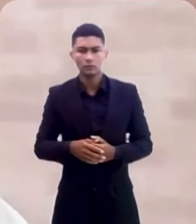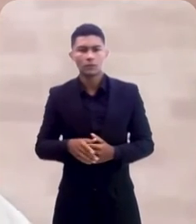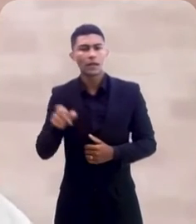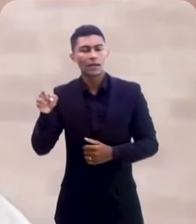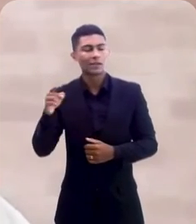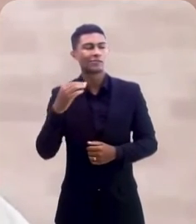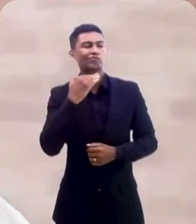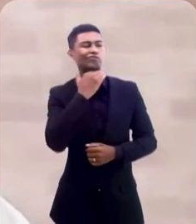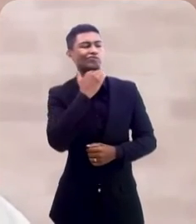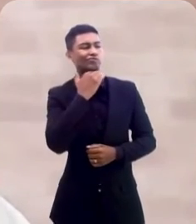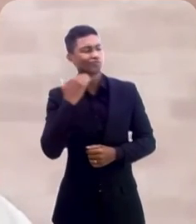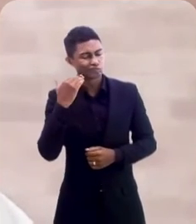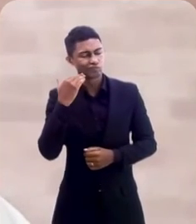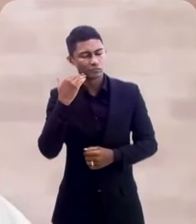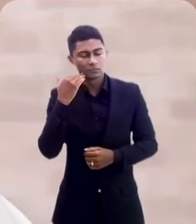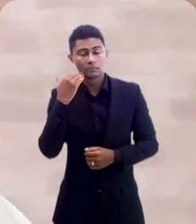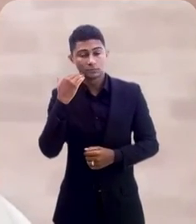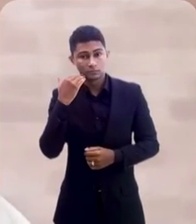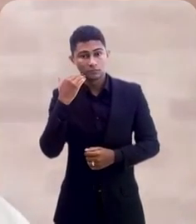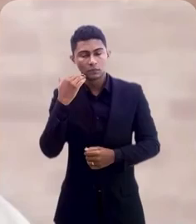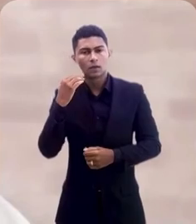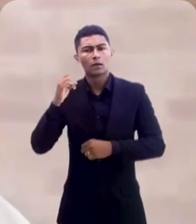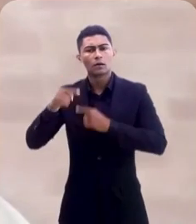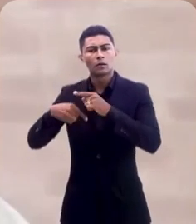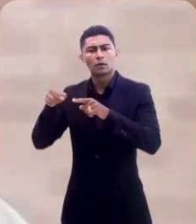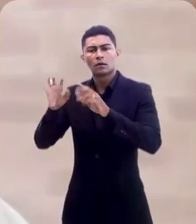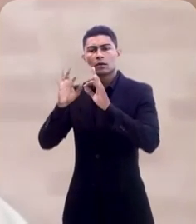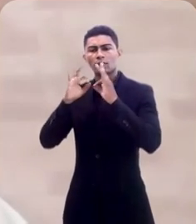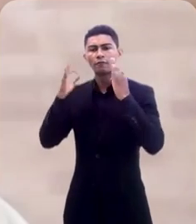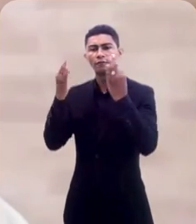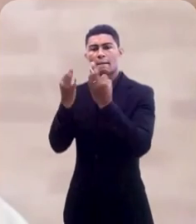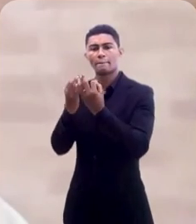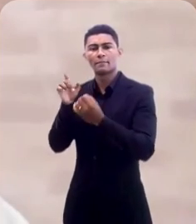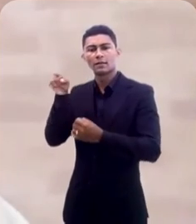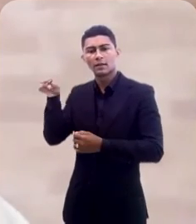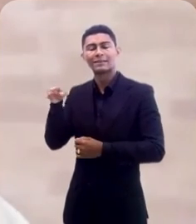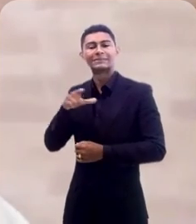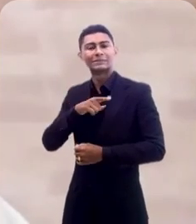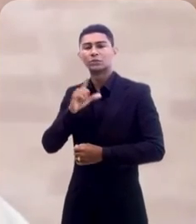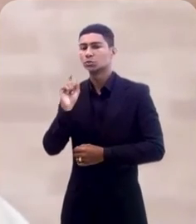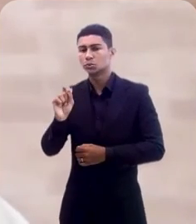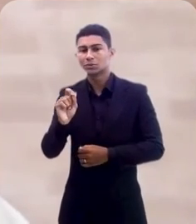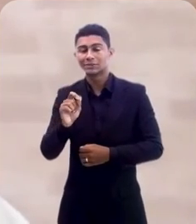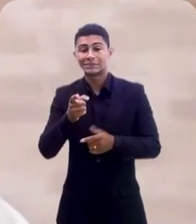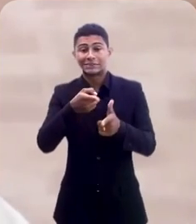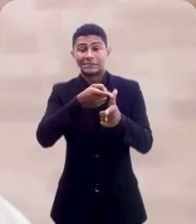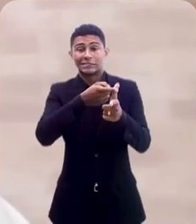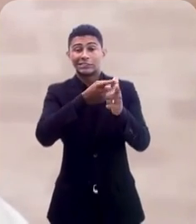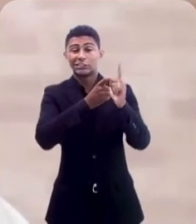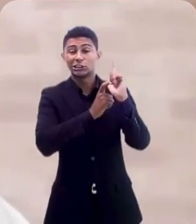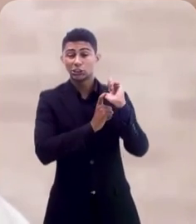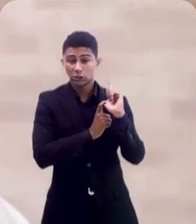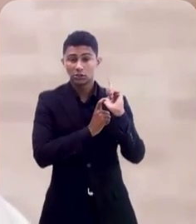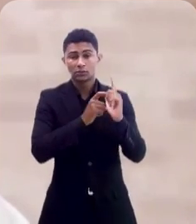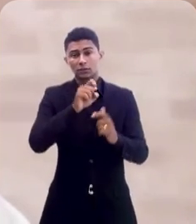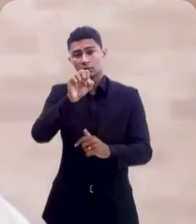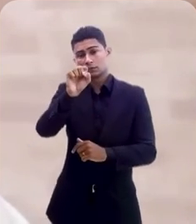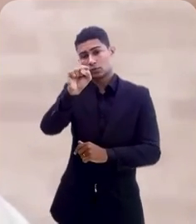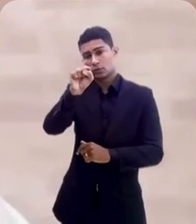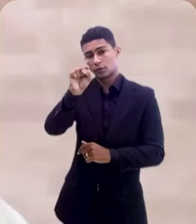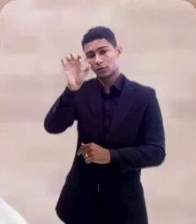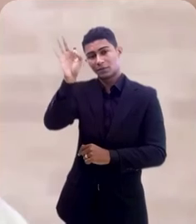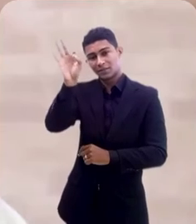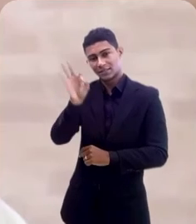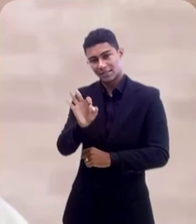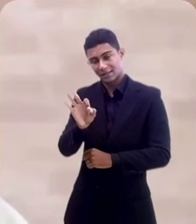faz a passagem, ele deixa para sua família, via de regra, uma dívida de 8% do